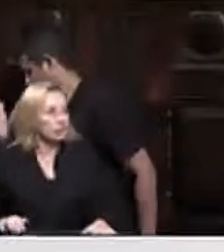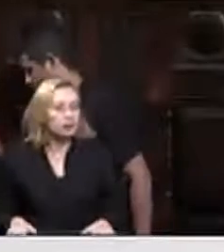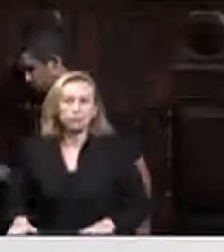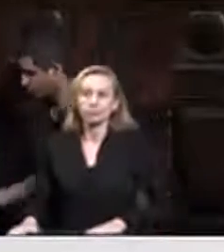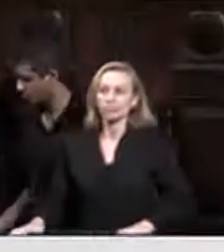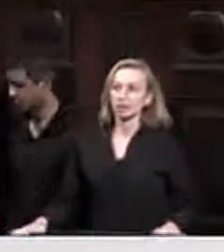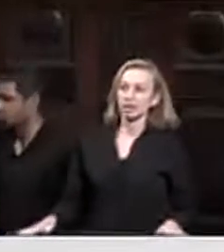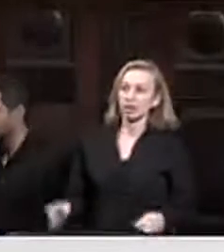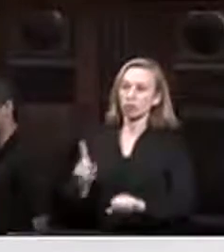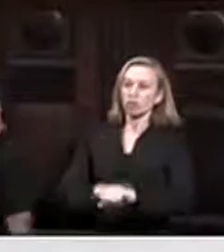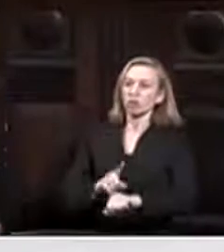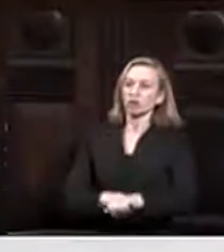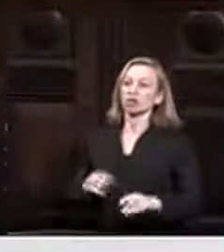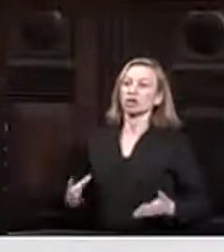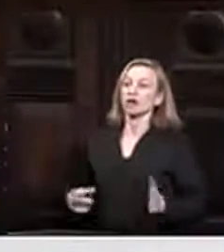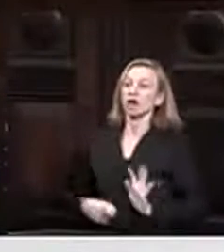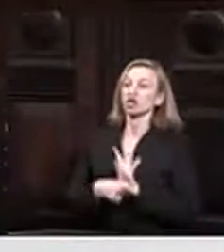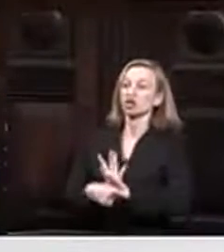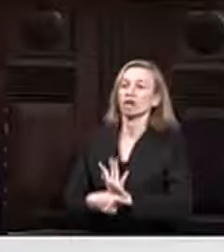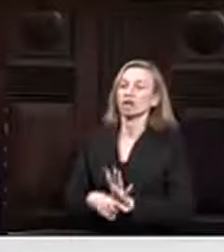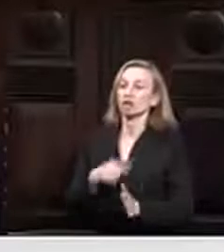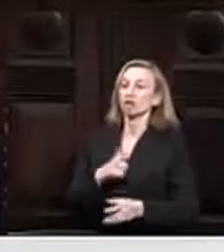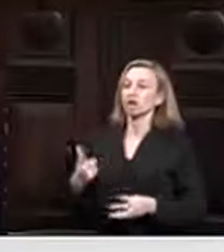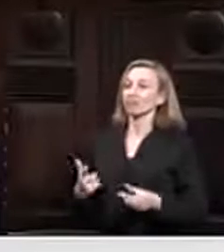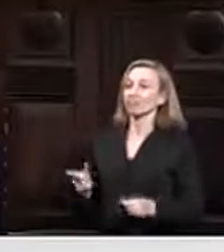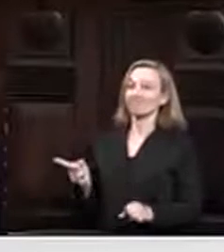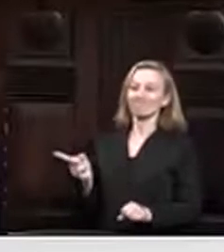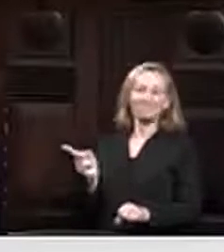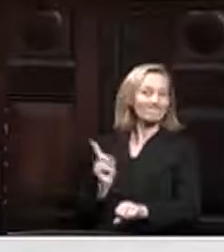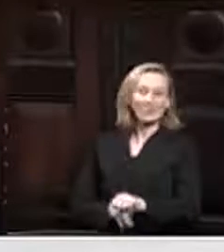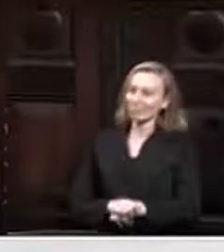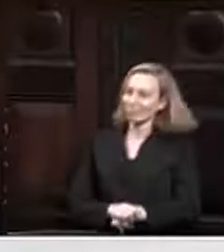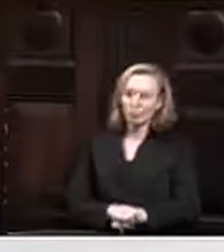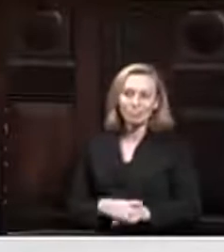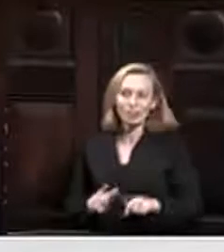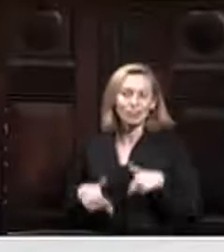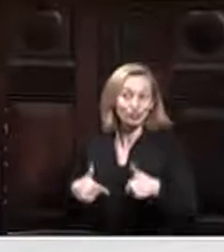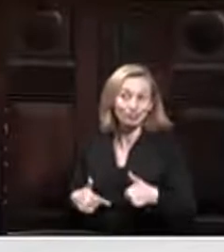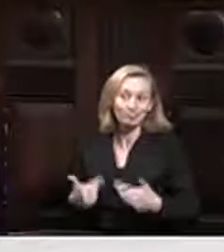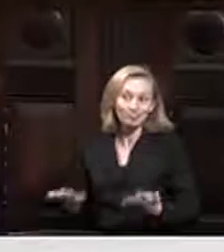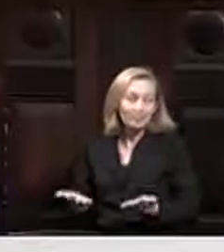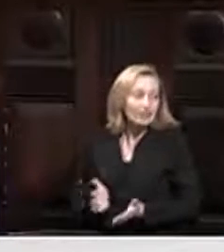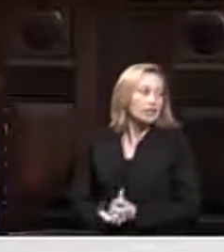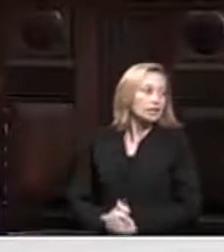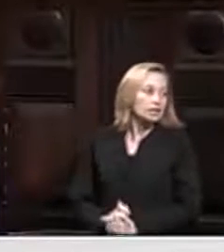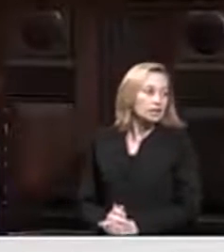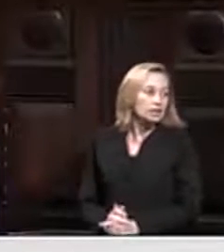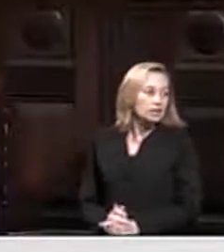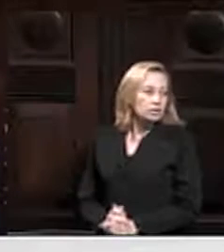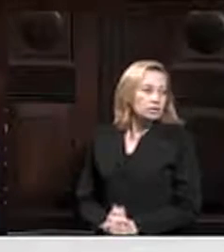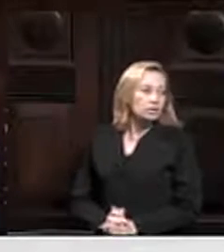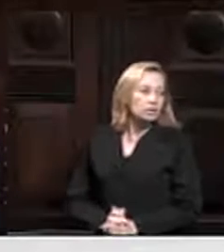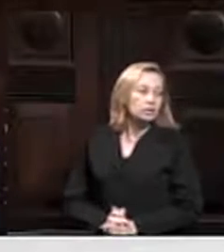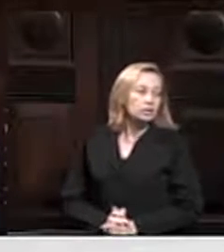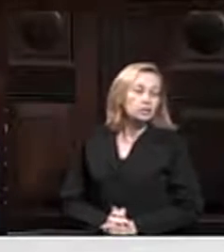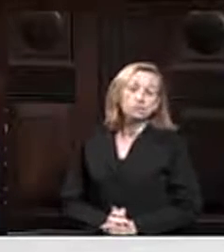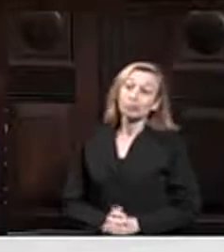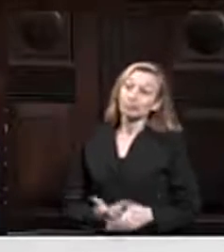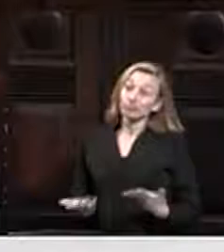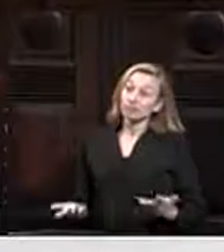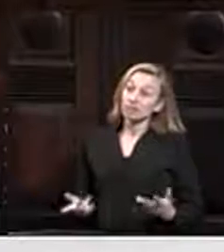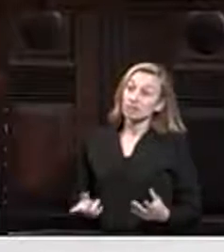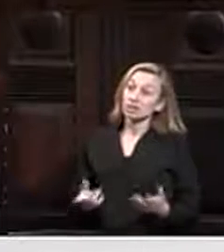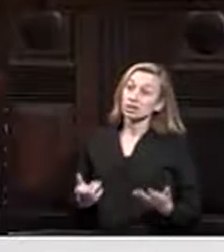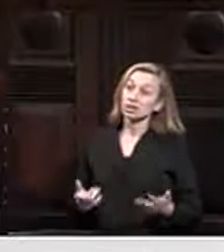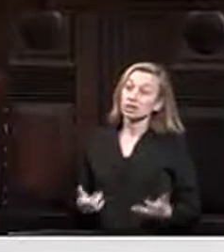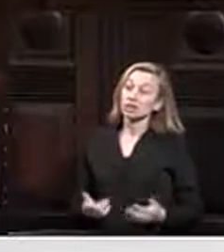não vamos ter efetividade nisso. Então, é uma estrutura paquiderme que está levando desgaste